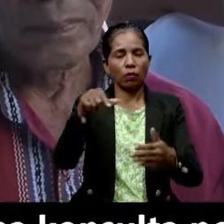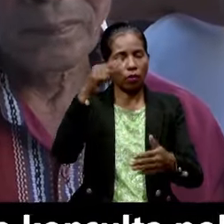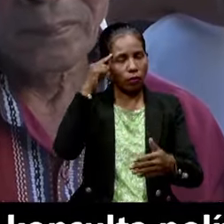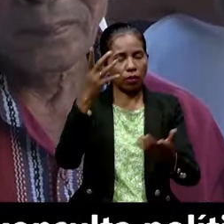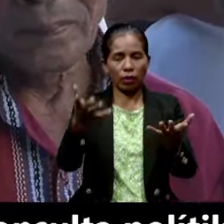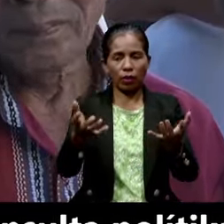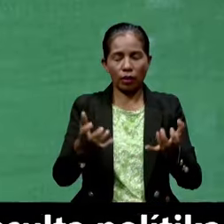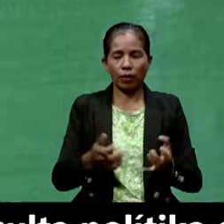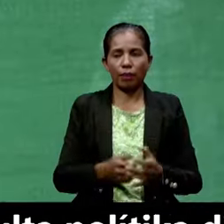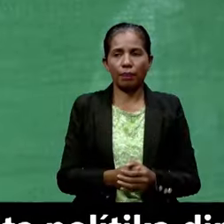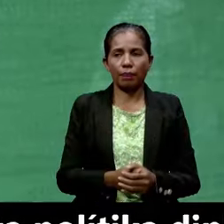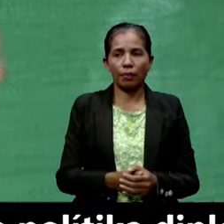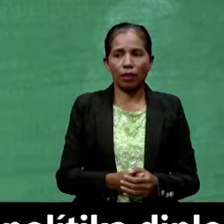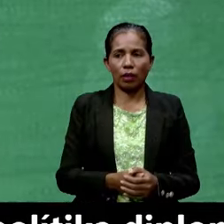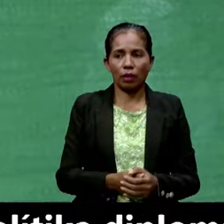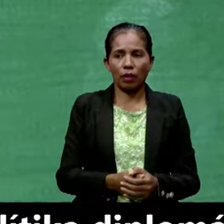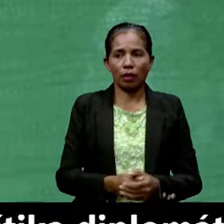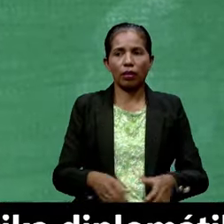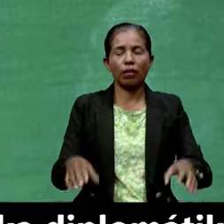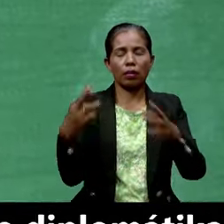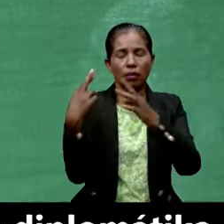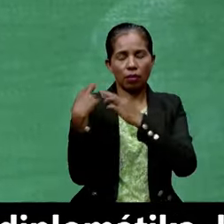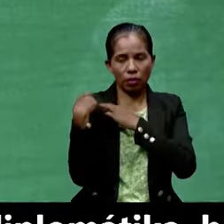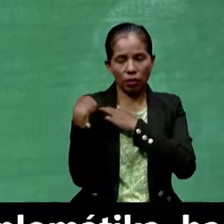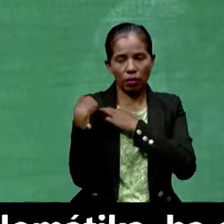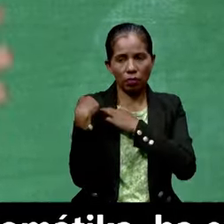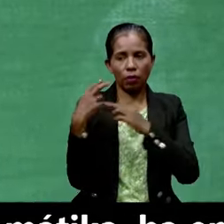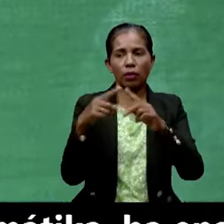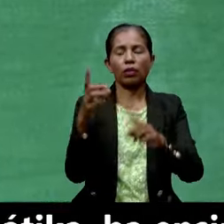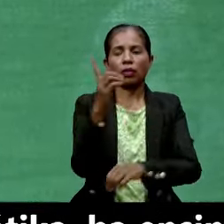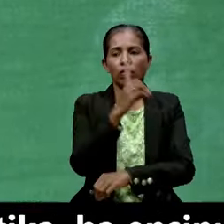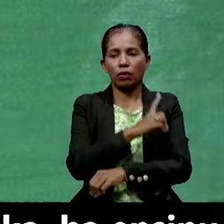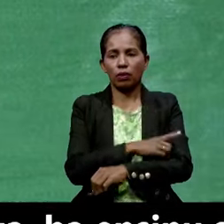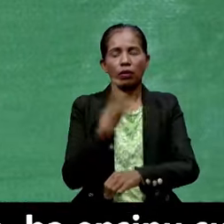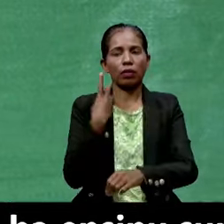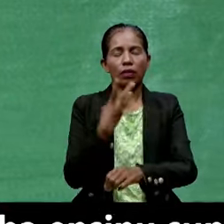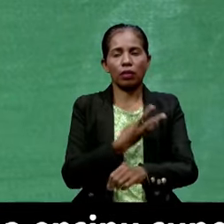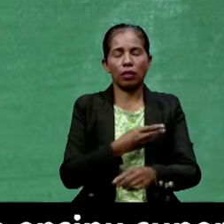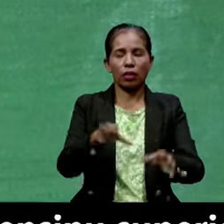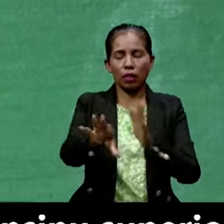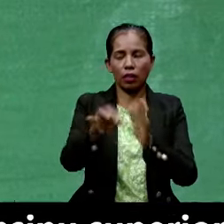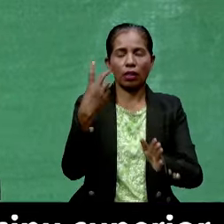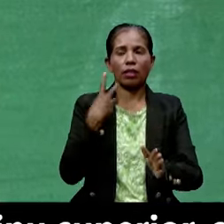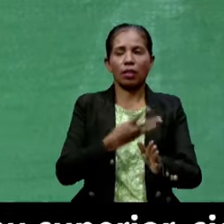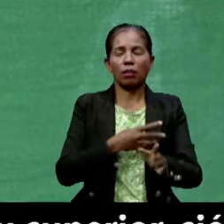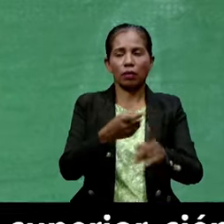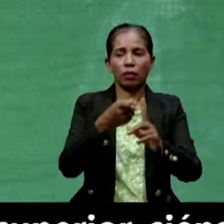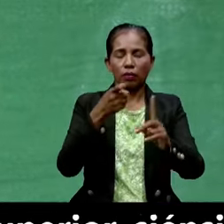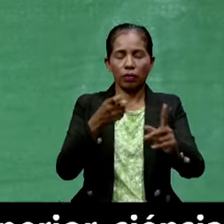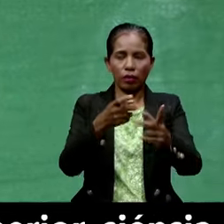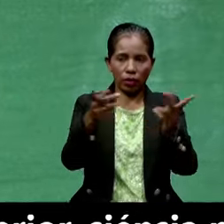Obrigação na responsabilidade de makuohi legitimu idami hetan usi evento